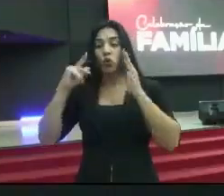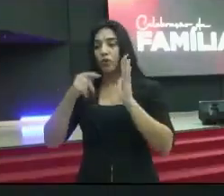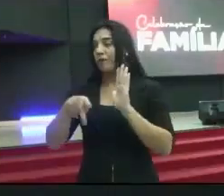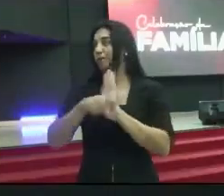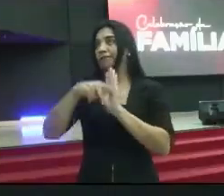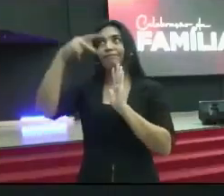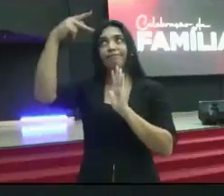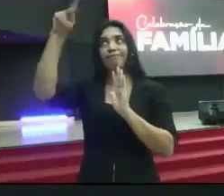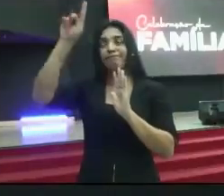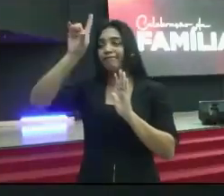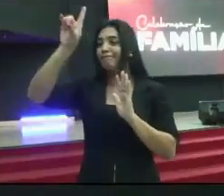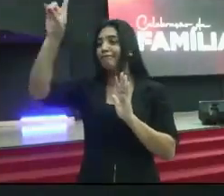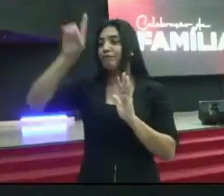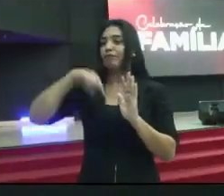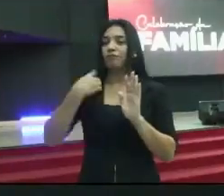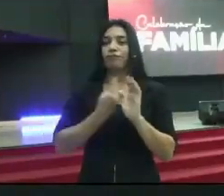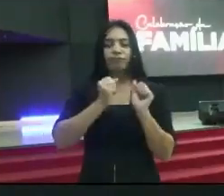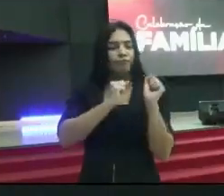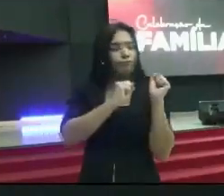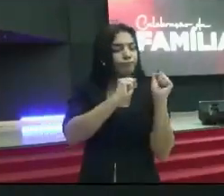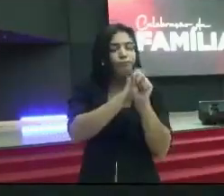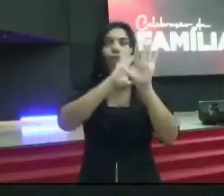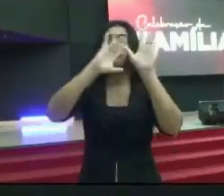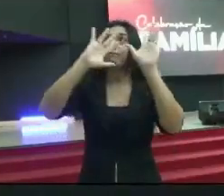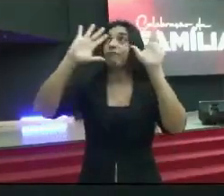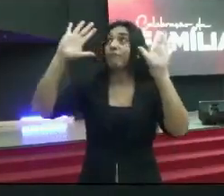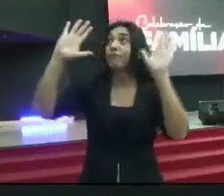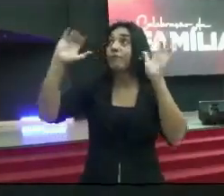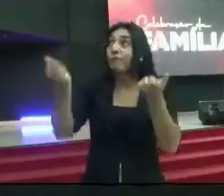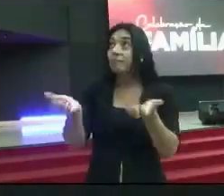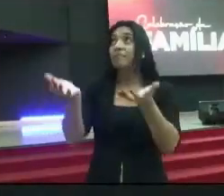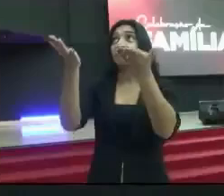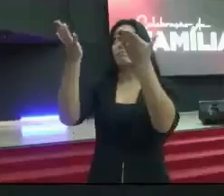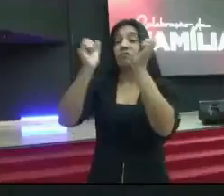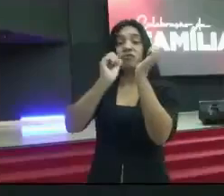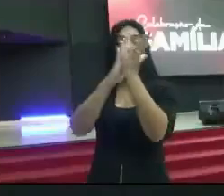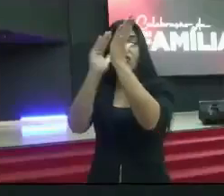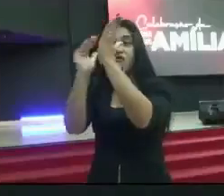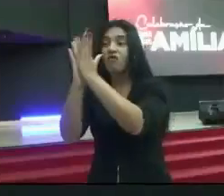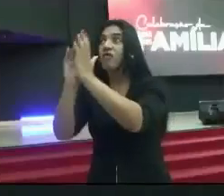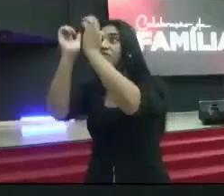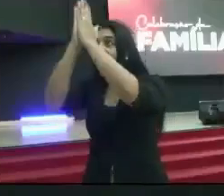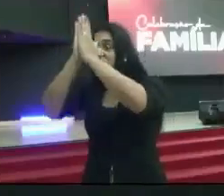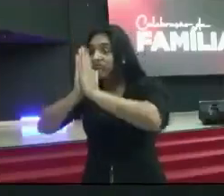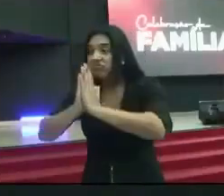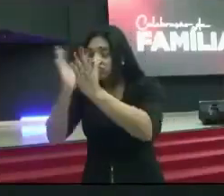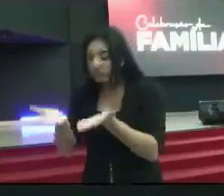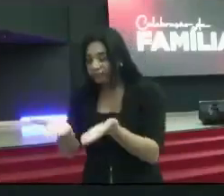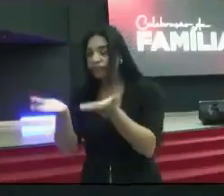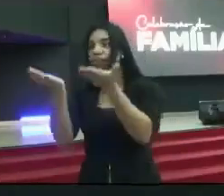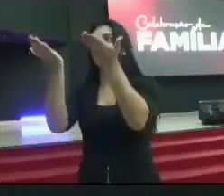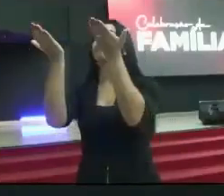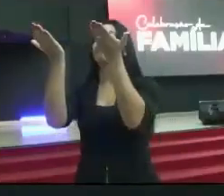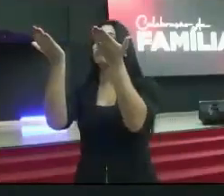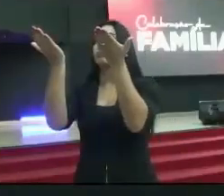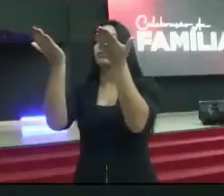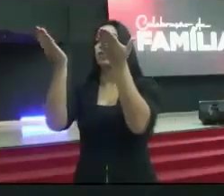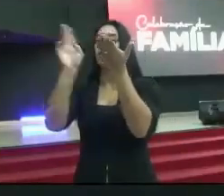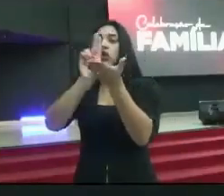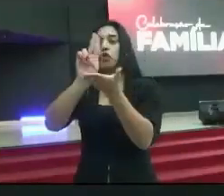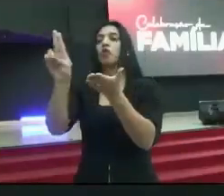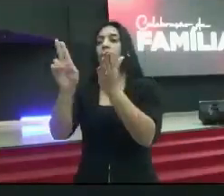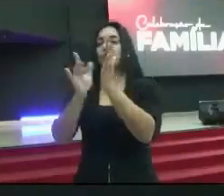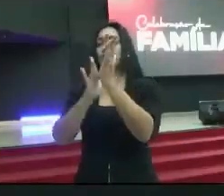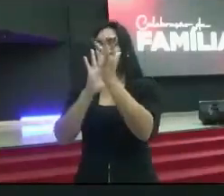ti. Te damos glórias, te damos o louvor, te damos adoração nesta noite, no nome